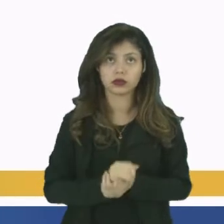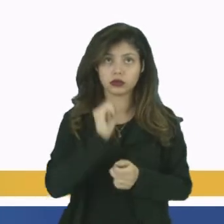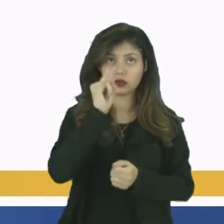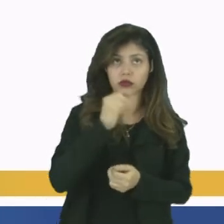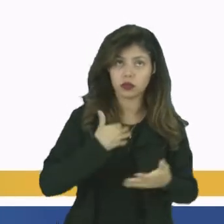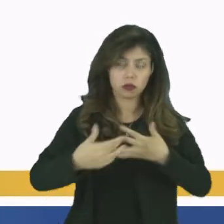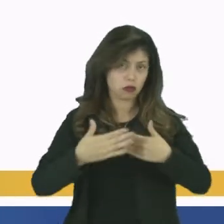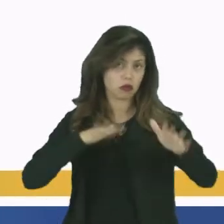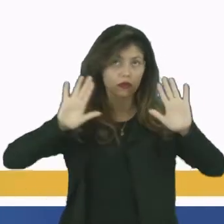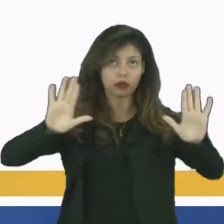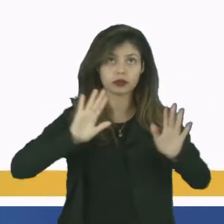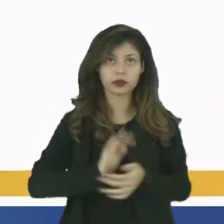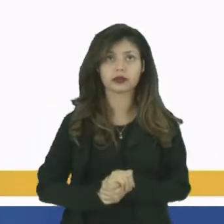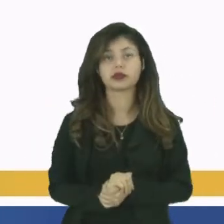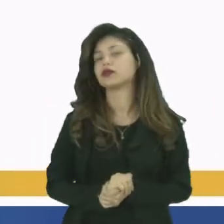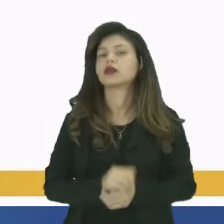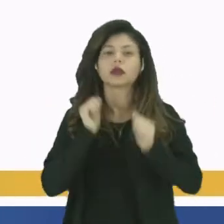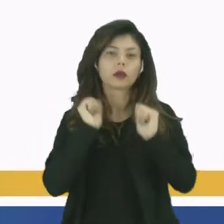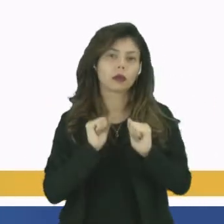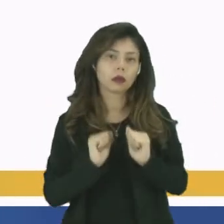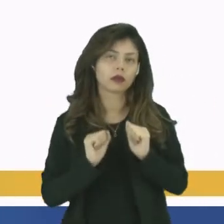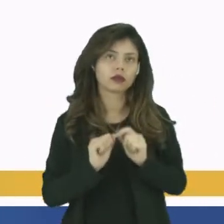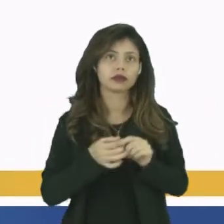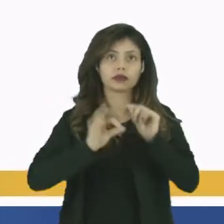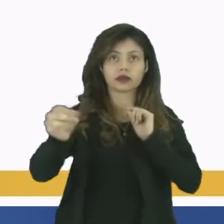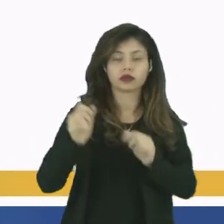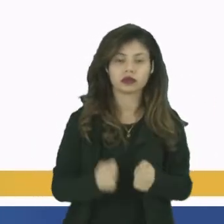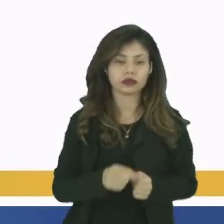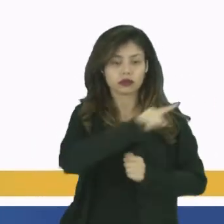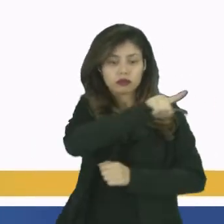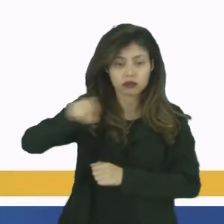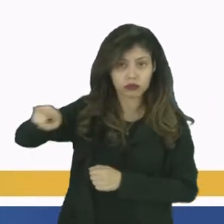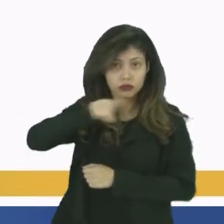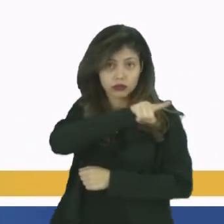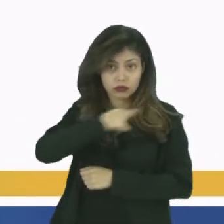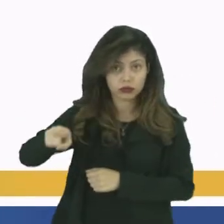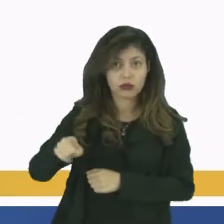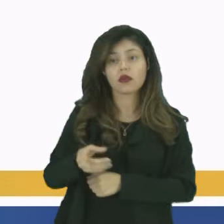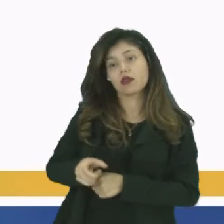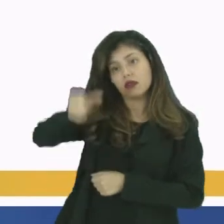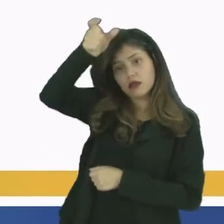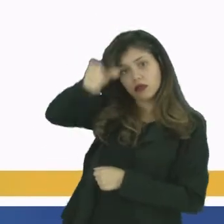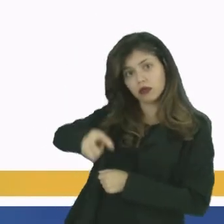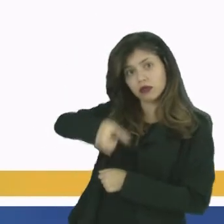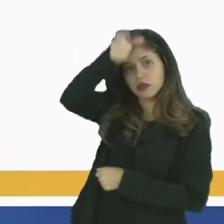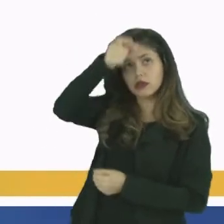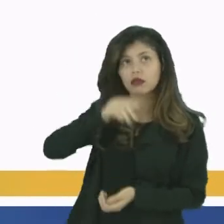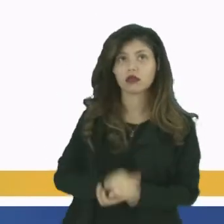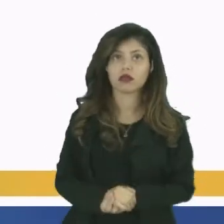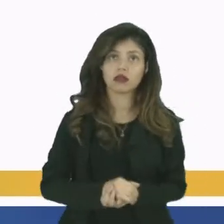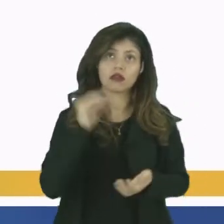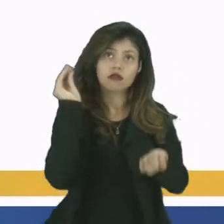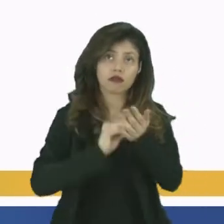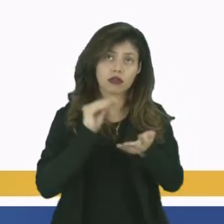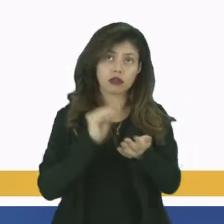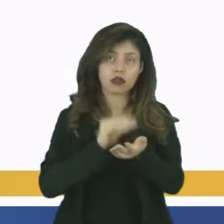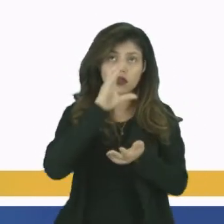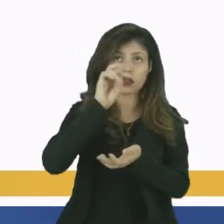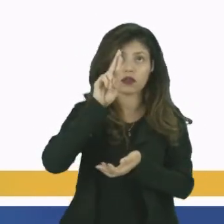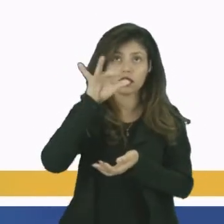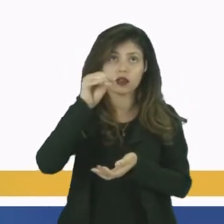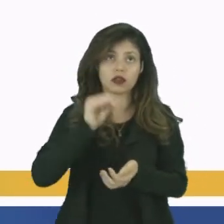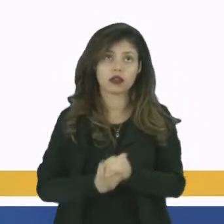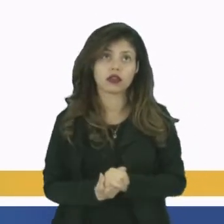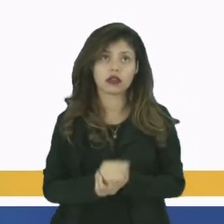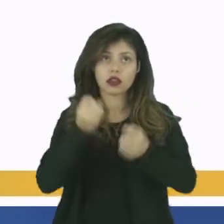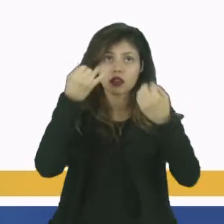fila qualquer, pode ser a linha ou coluna, da matriz pelos respectivos cofatores. Aí